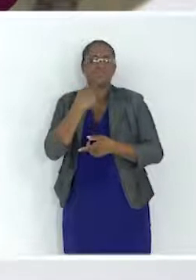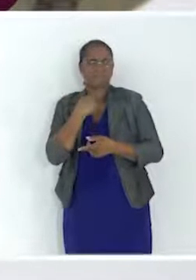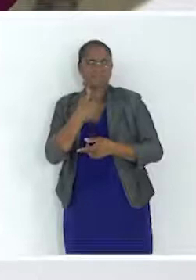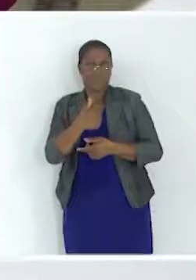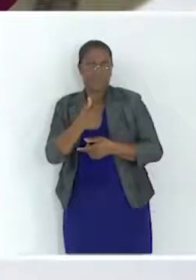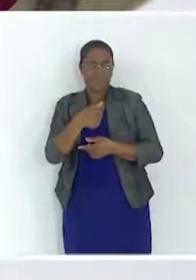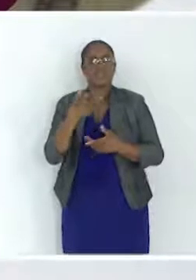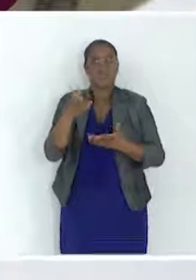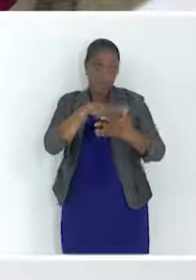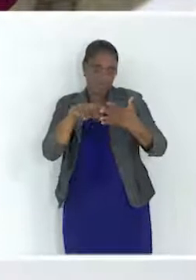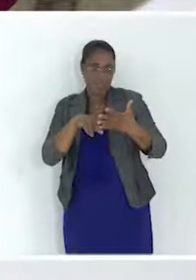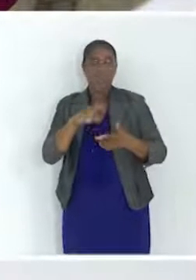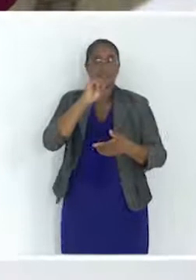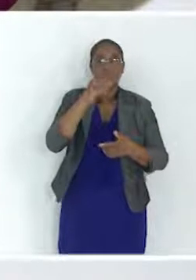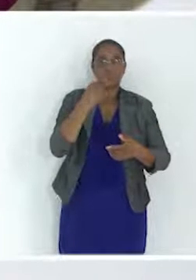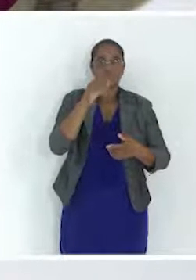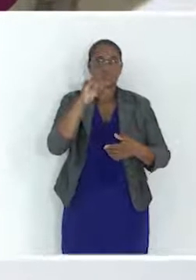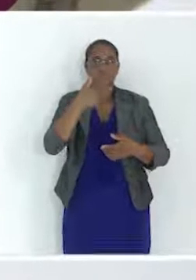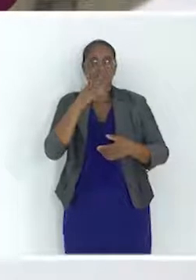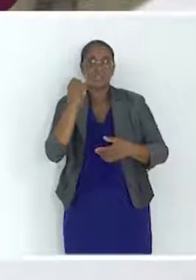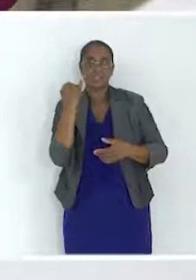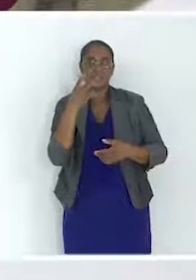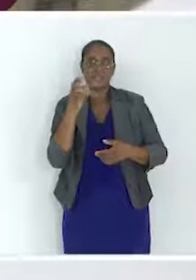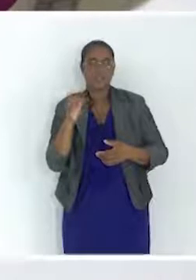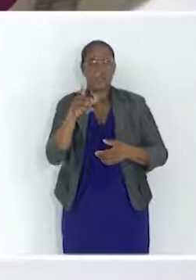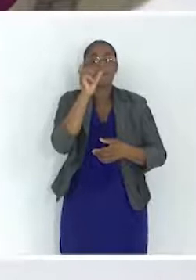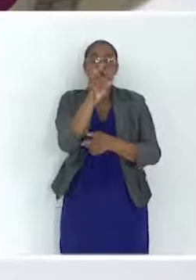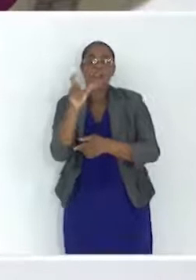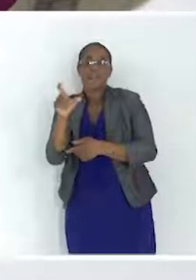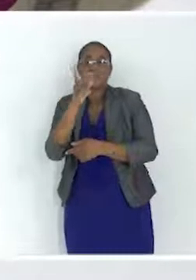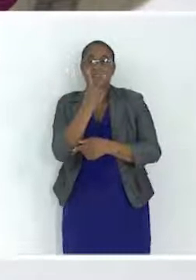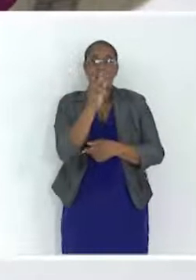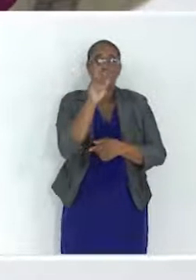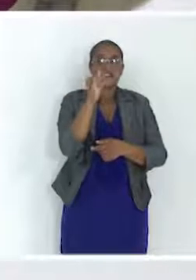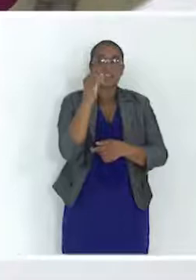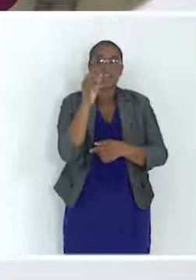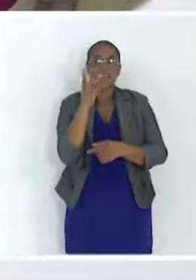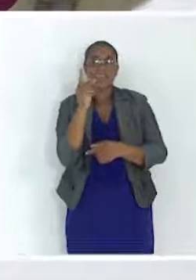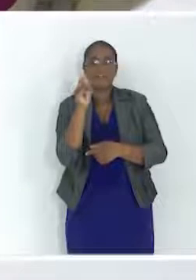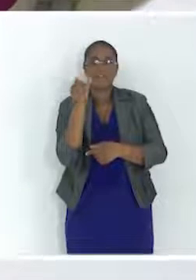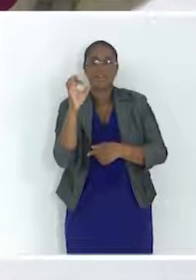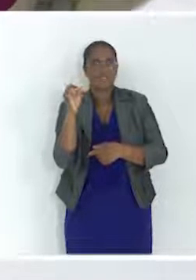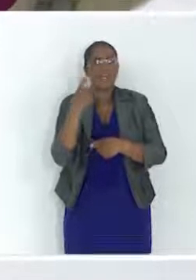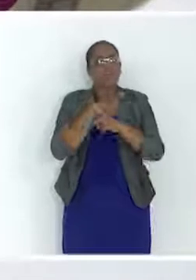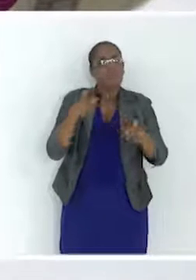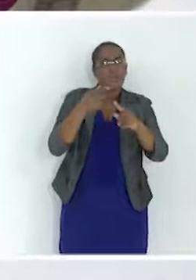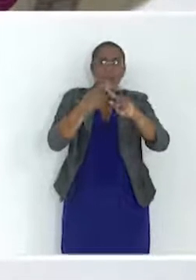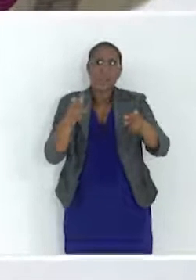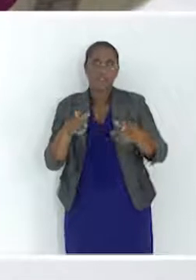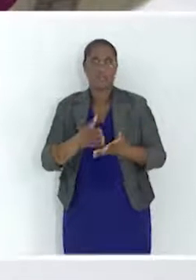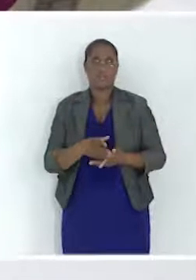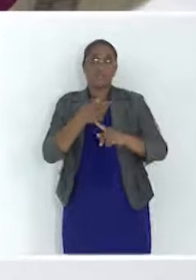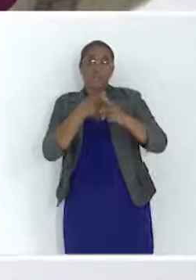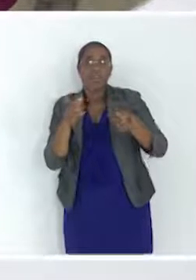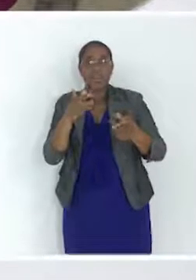palavras variáveis. Variáveis porque variam. Variam quanto ao gênero, variam quanto ao